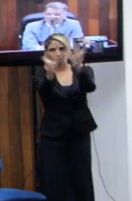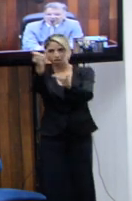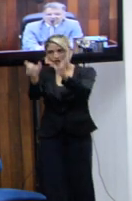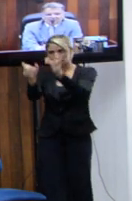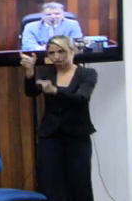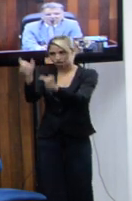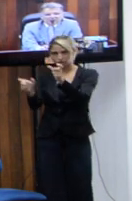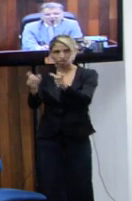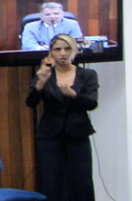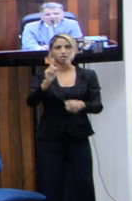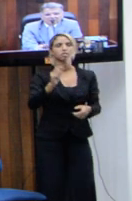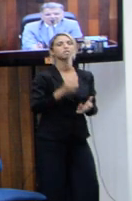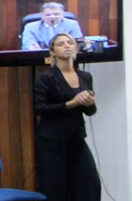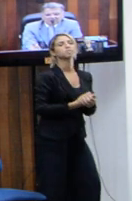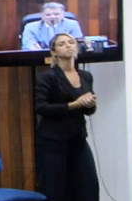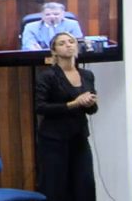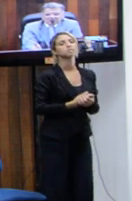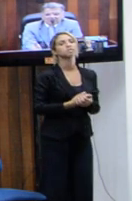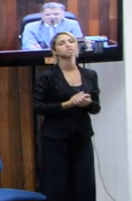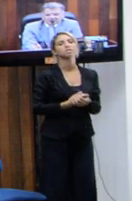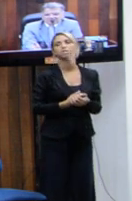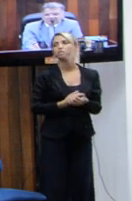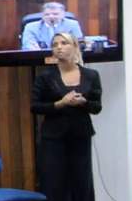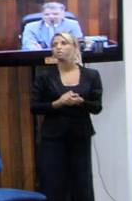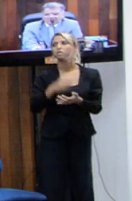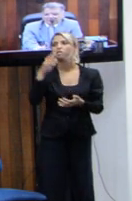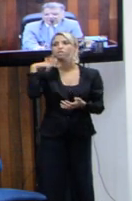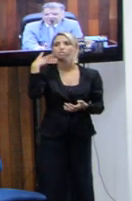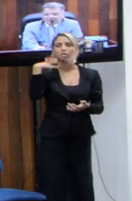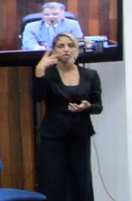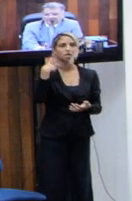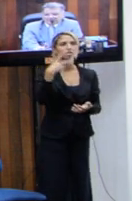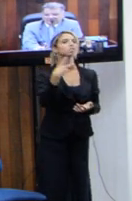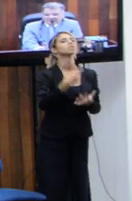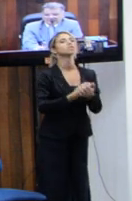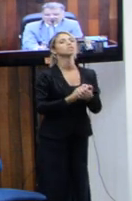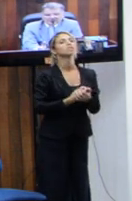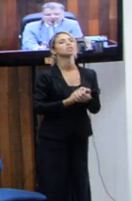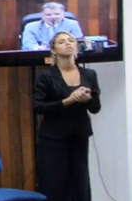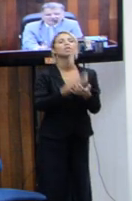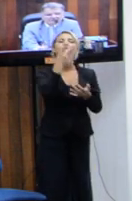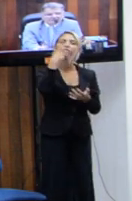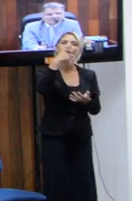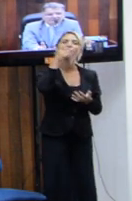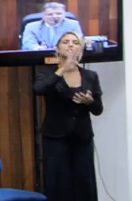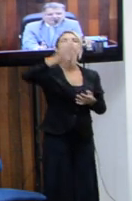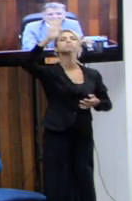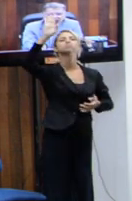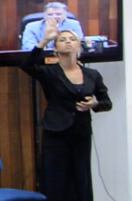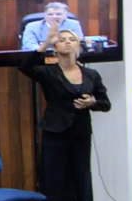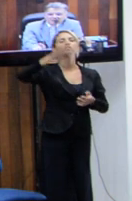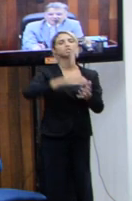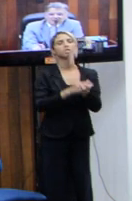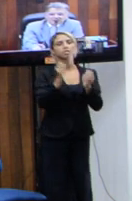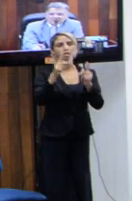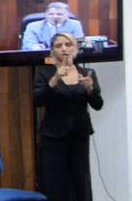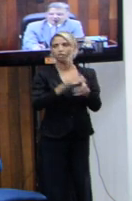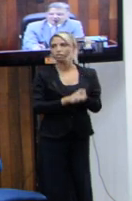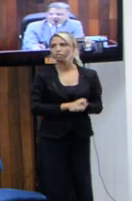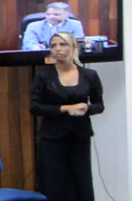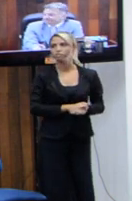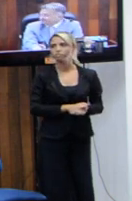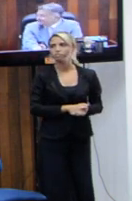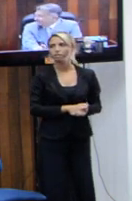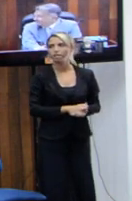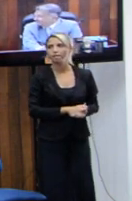vereador. E o vereador diz em quem vota para a primeira secretaria da casa. Pode começar a sua